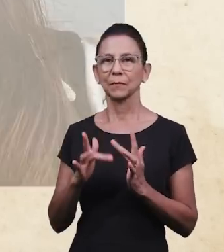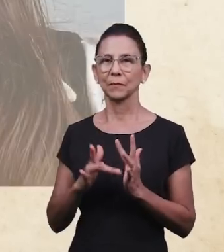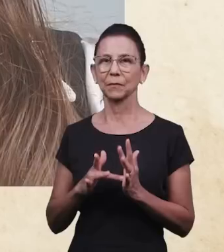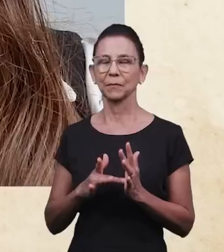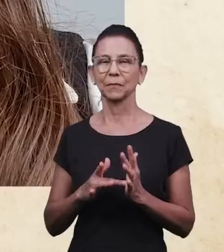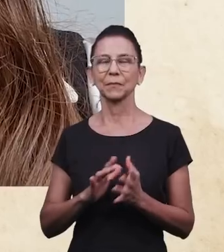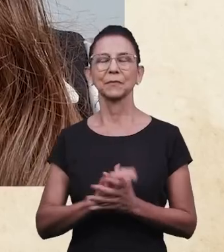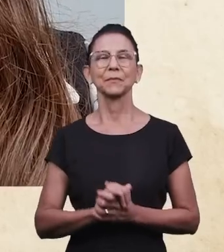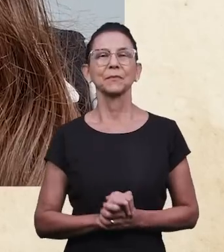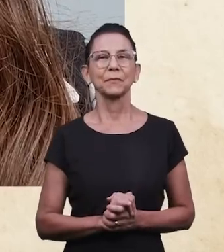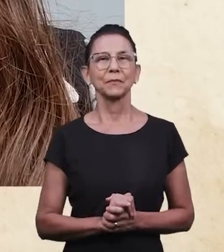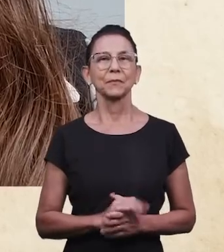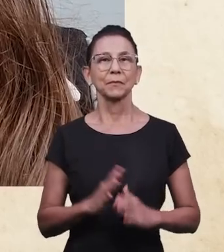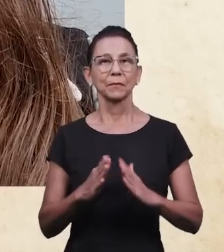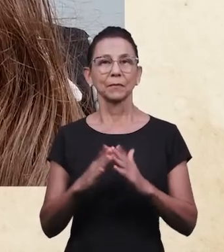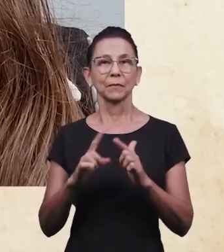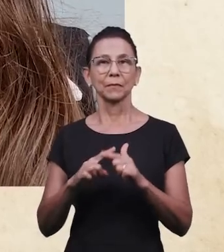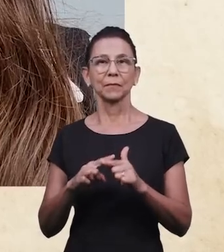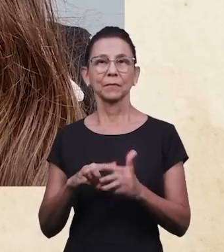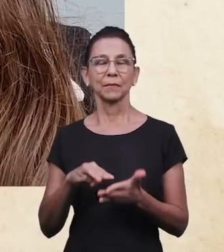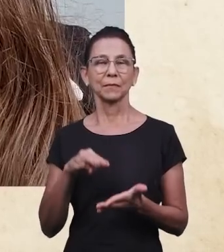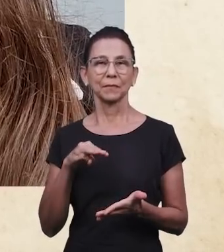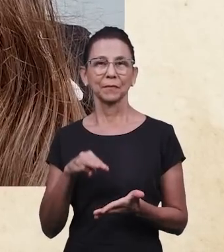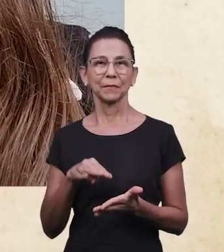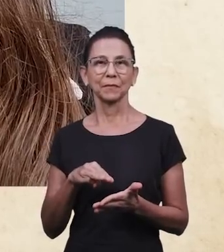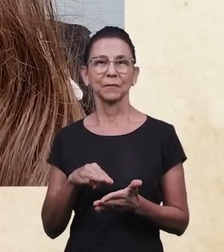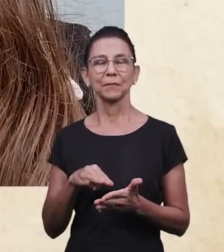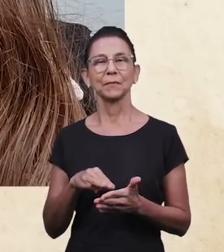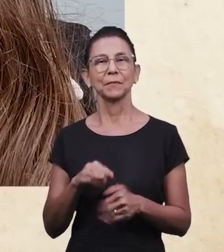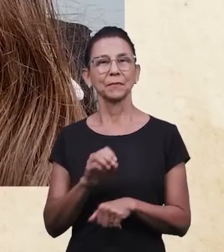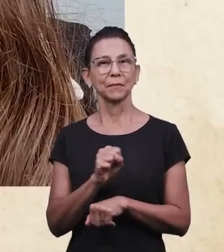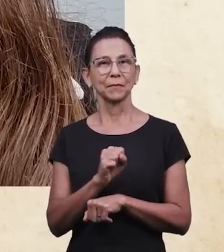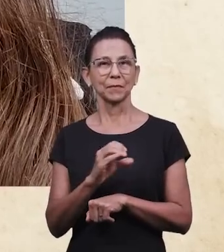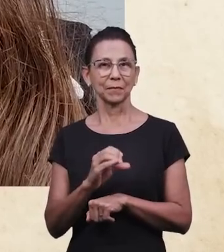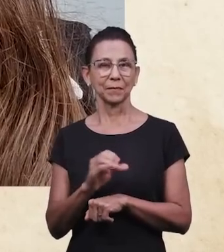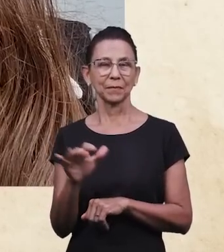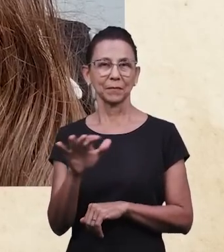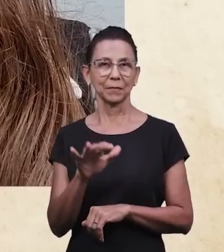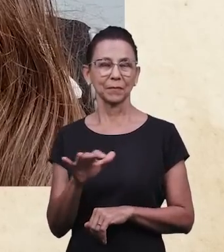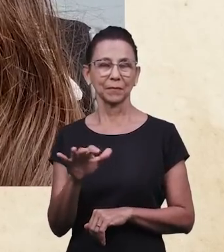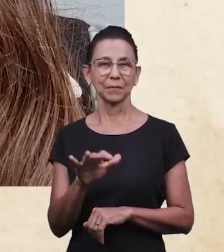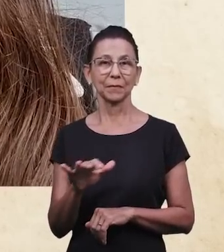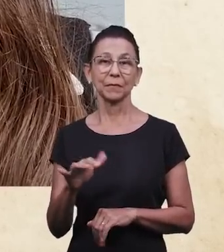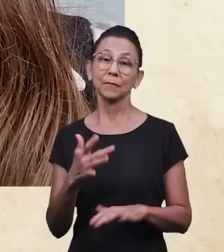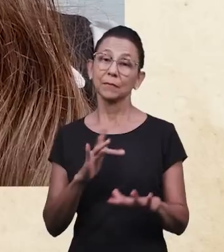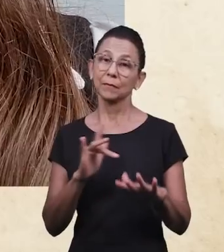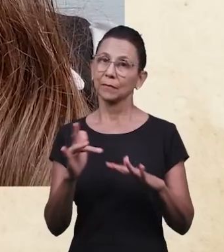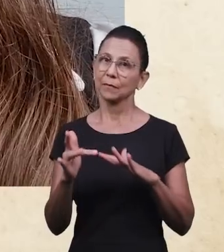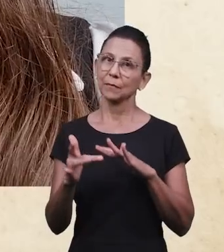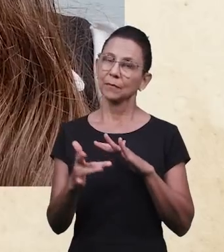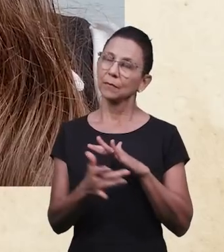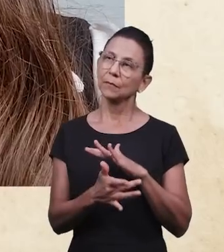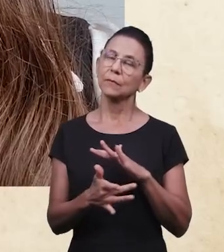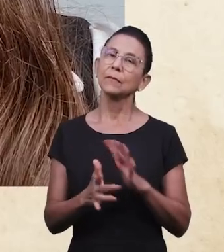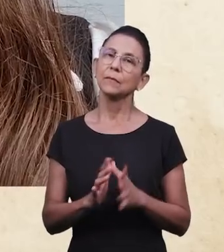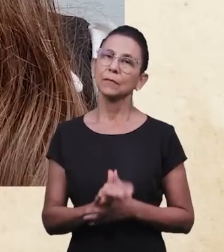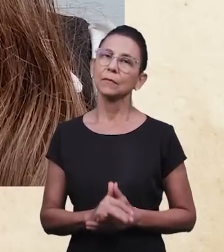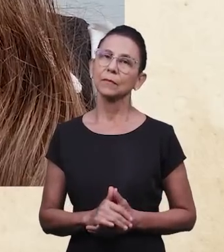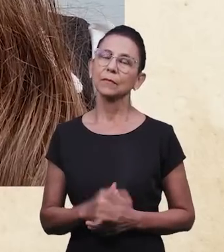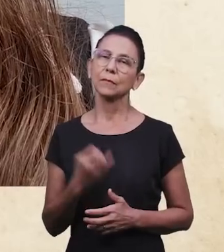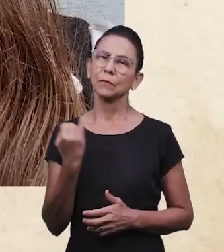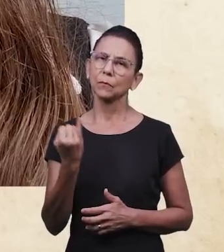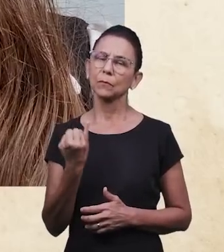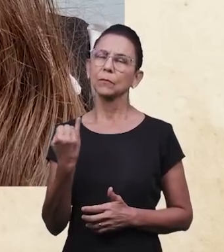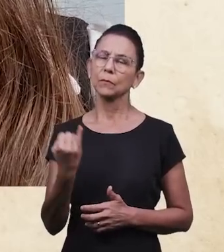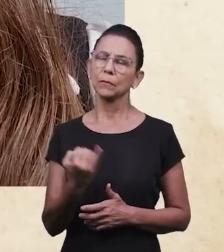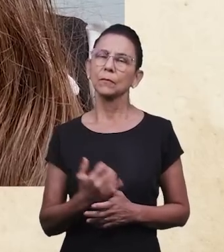A paz do Senhor Jesus, irmãos. Meu nome é Mariana, eu sou da Igreja Jardim Itália, em Chapecó, Santa Catarina. As redes sociais, elas têm